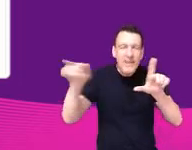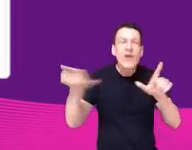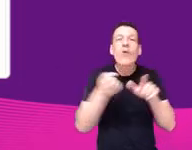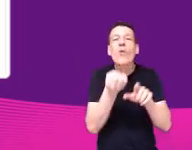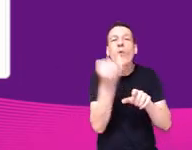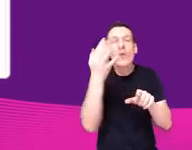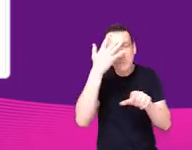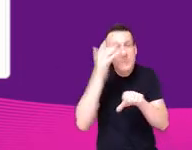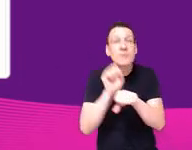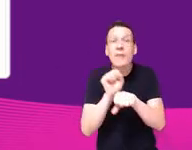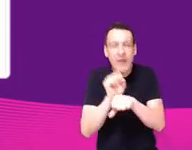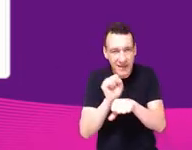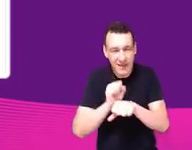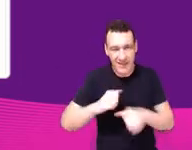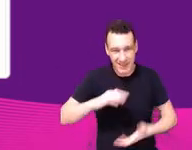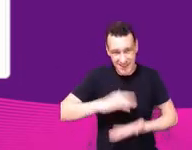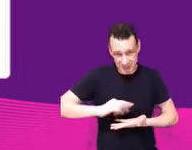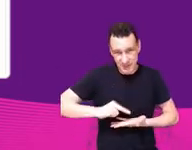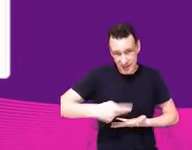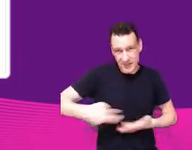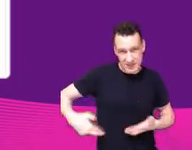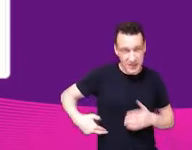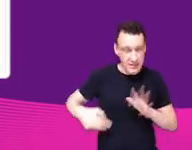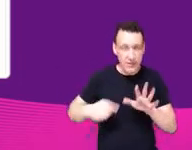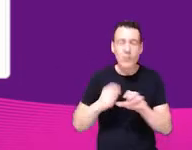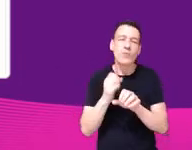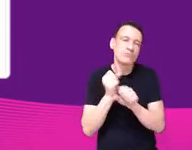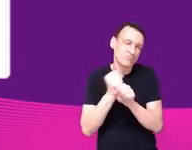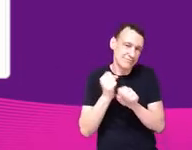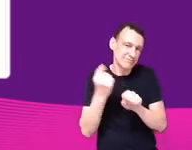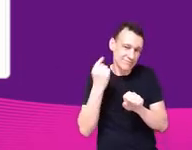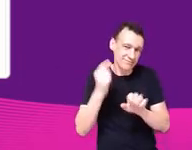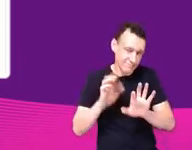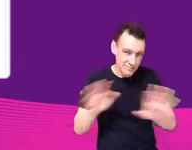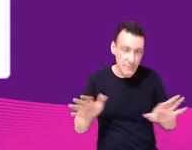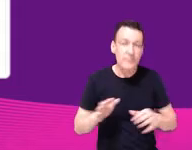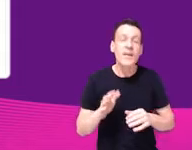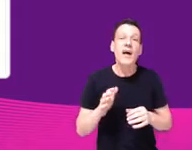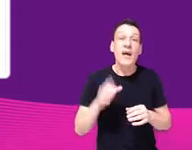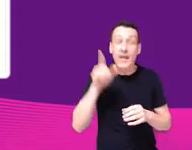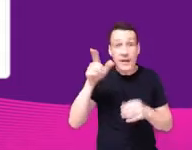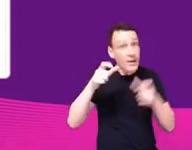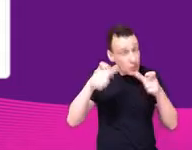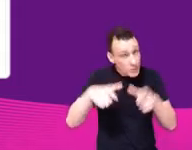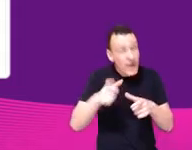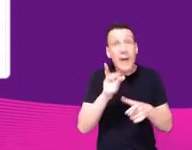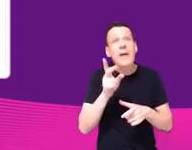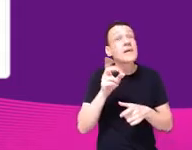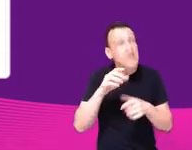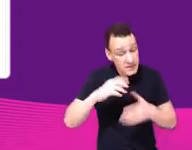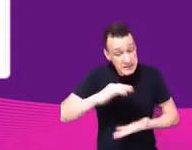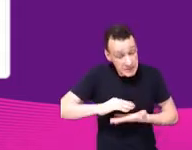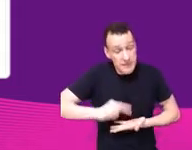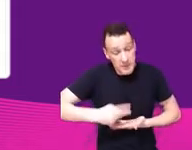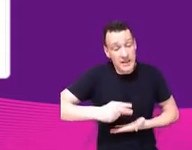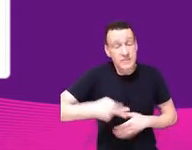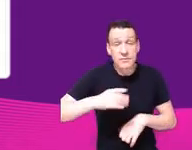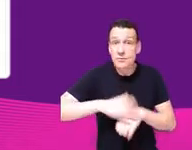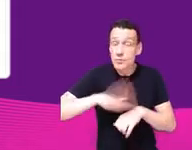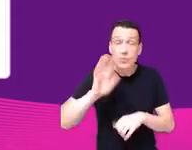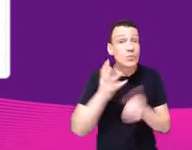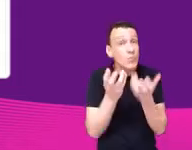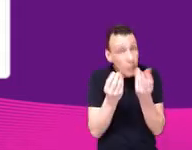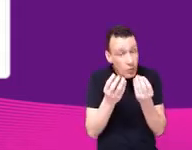19 anos, mostrando que mesmo lá onde se fazem muitos transplantes renais, o número